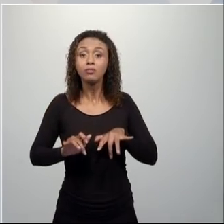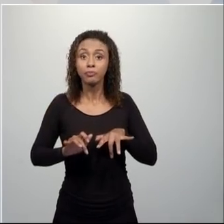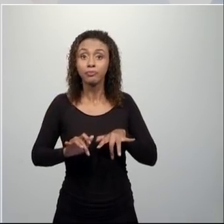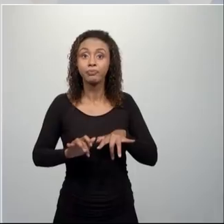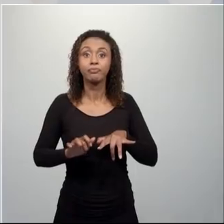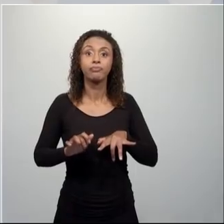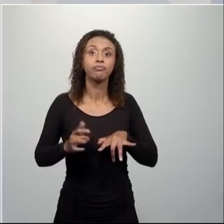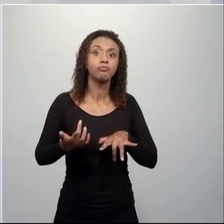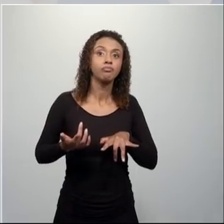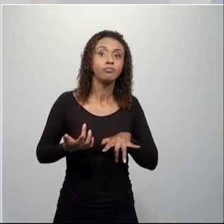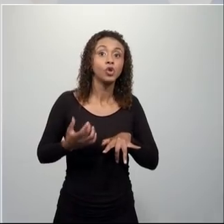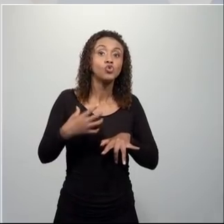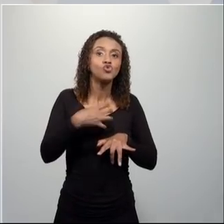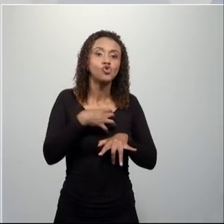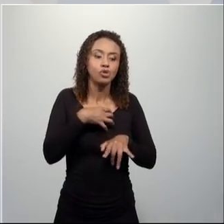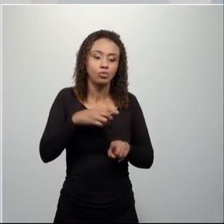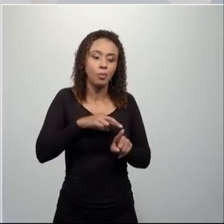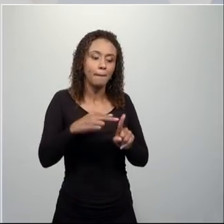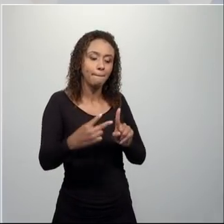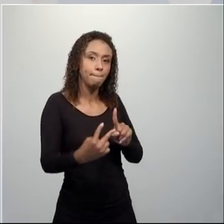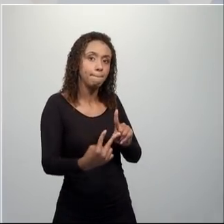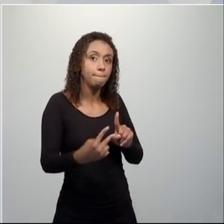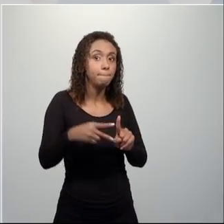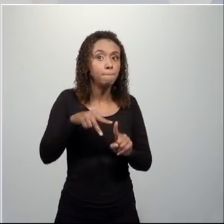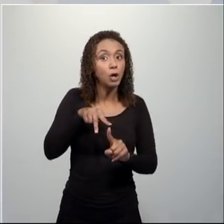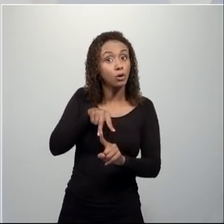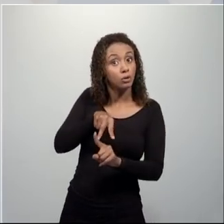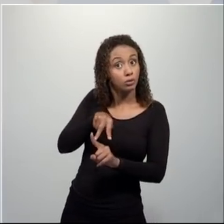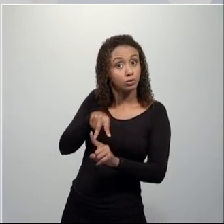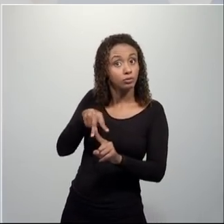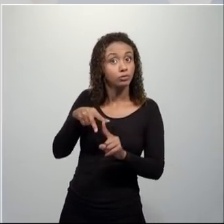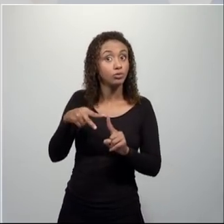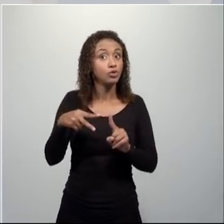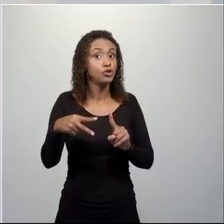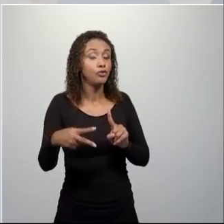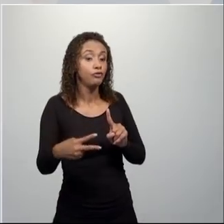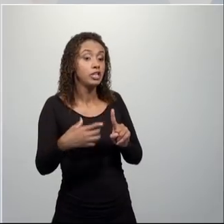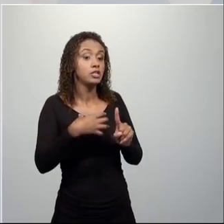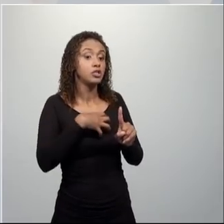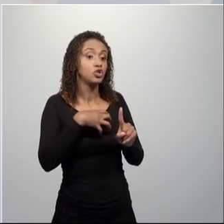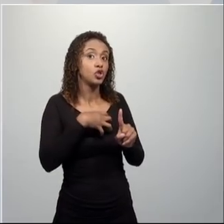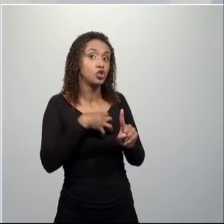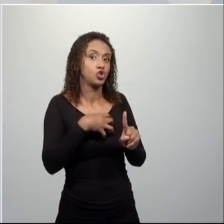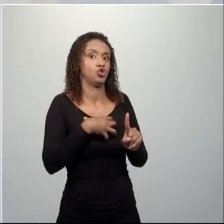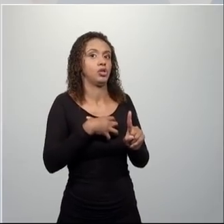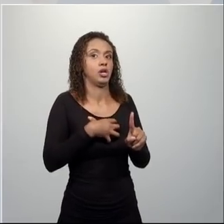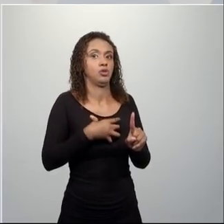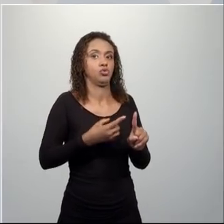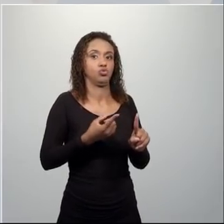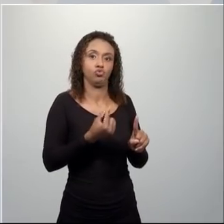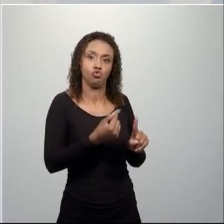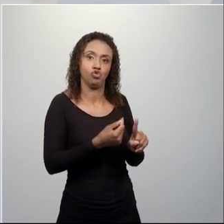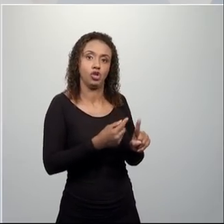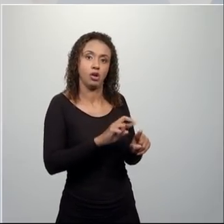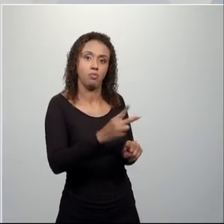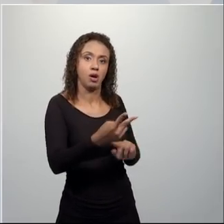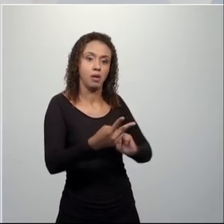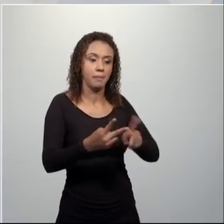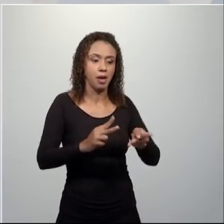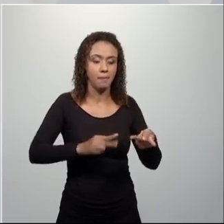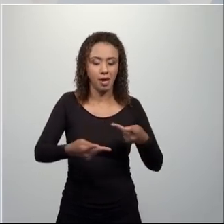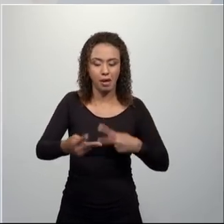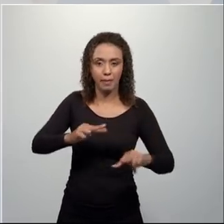quais são as transações que existem para serem validadas então aqui o ato em uma transação só o detém três transações